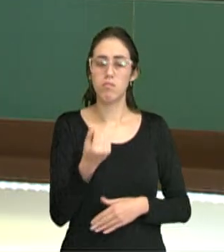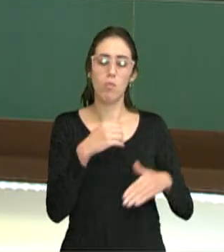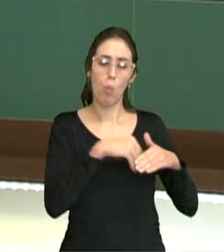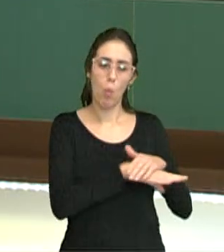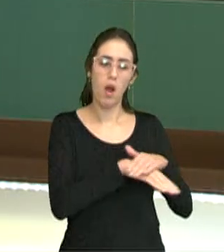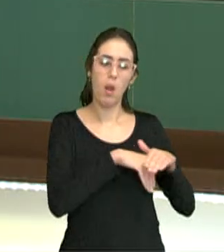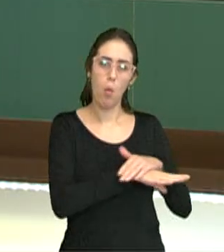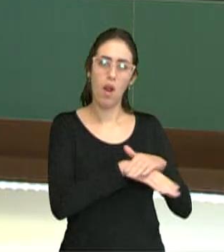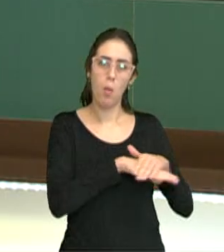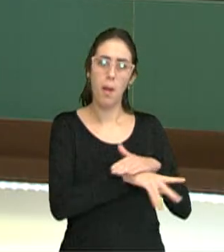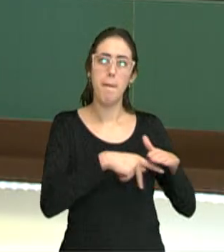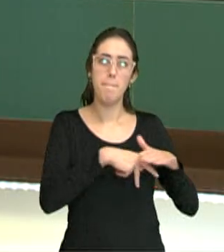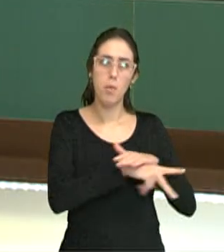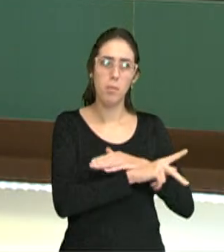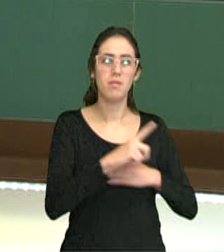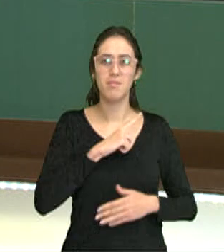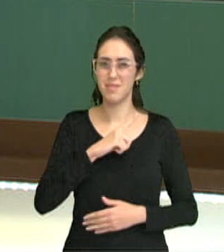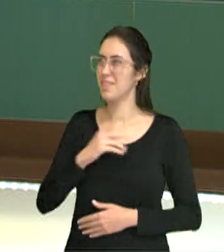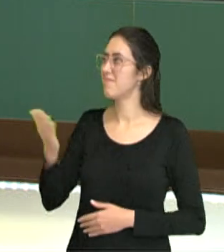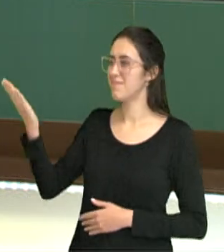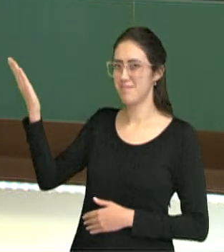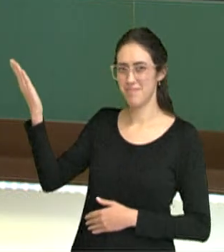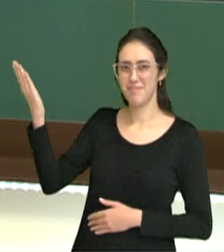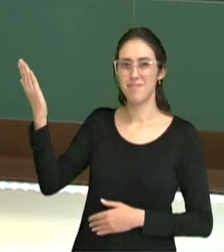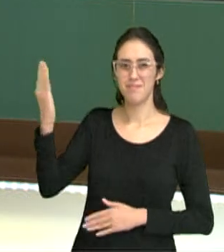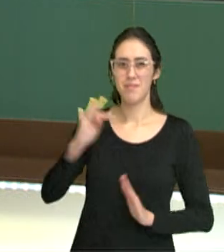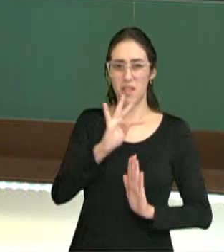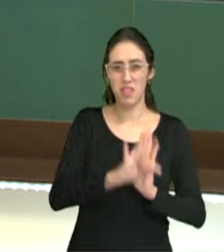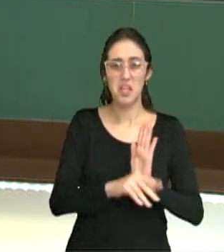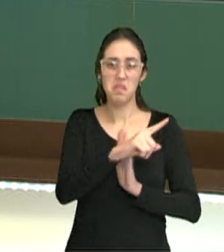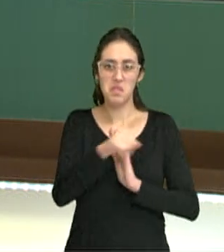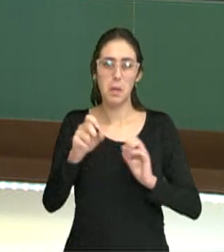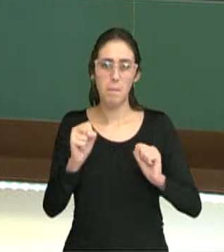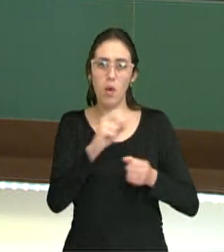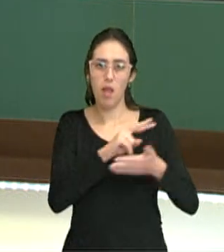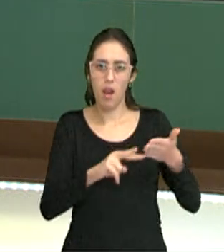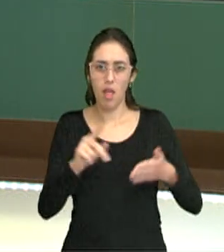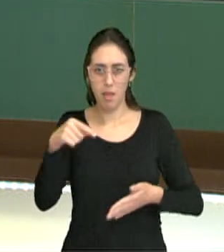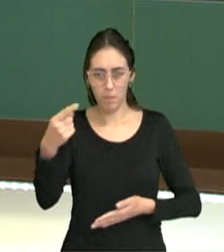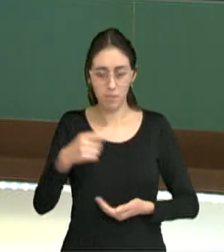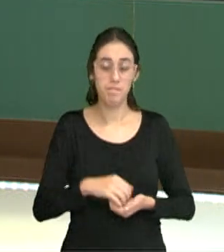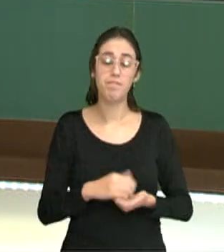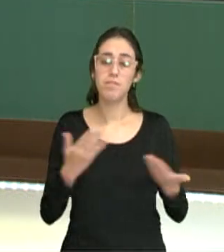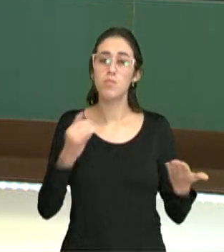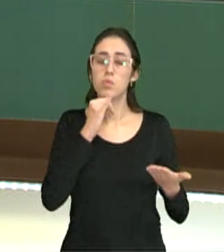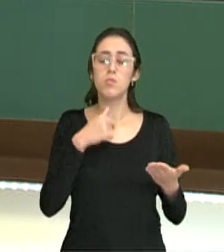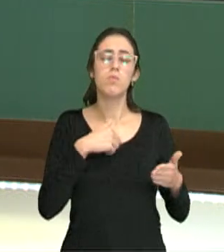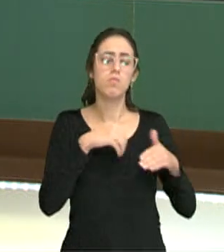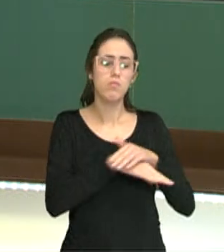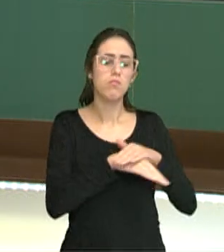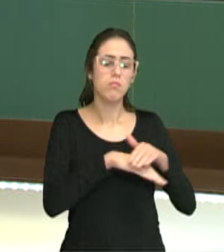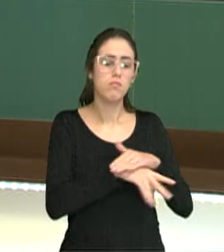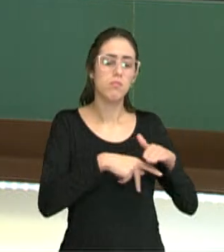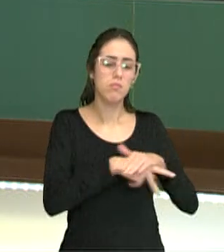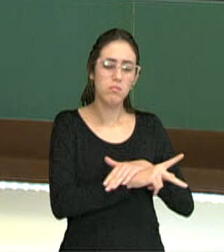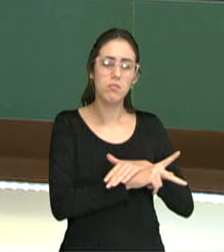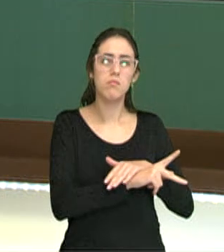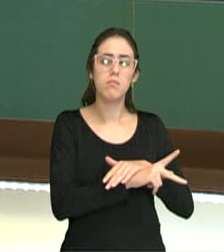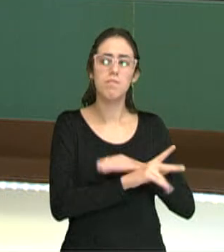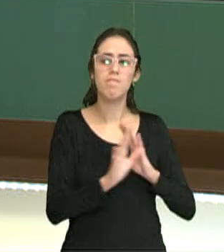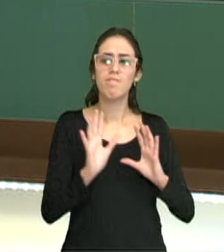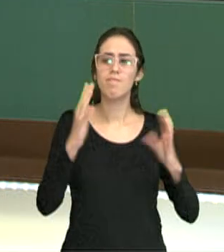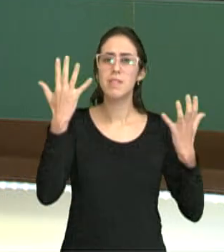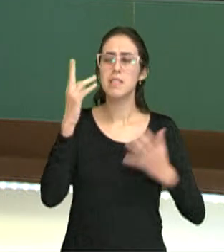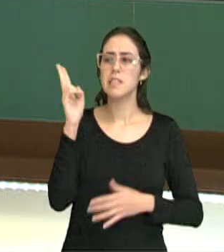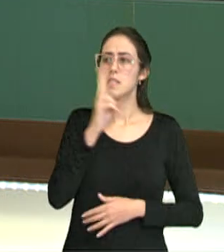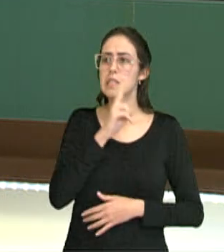parafraseando, depois quem quiser pode ler ali exatamente como ele tem lá. E tem alguma emergênciazinha que dá para contornar, vai